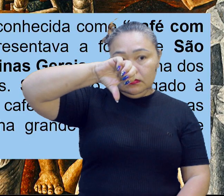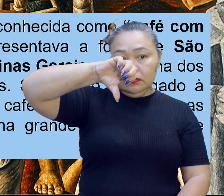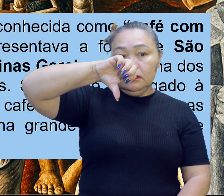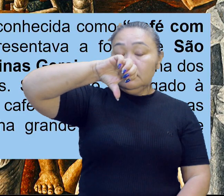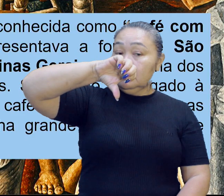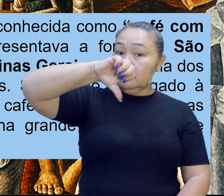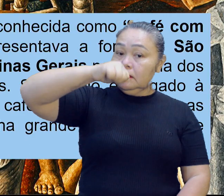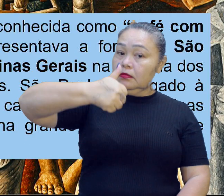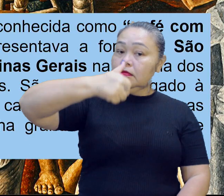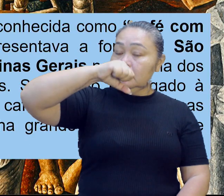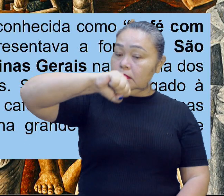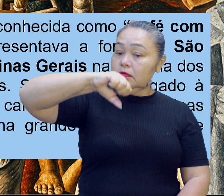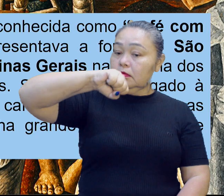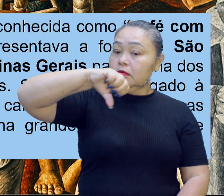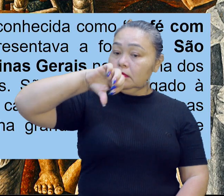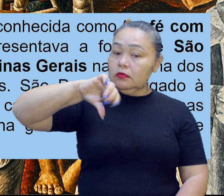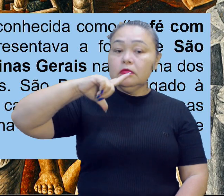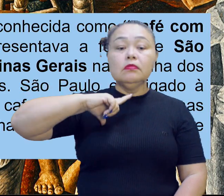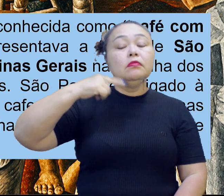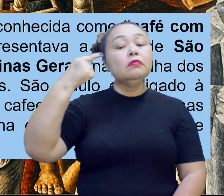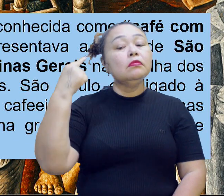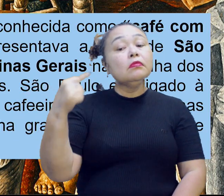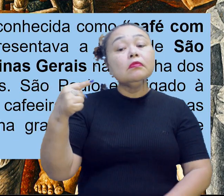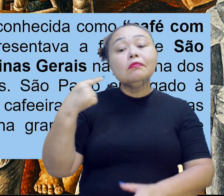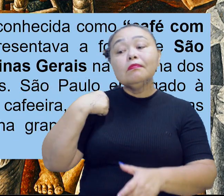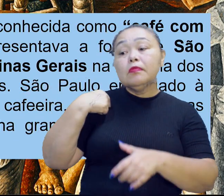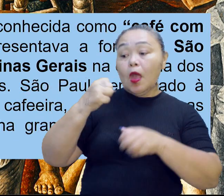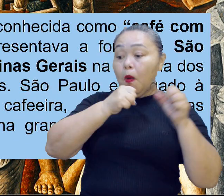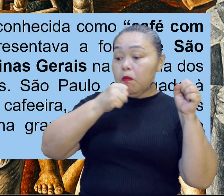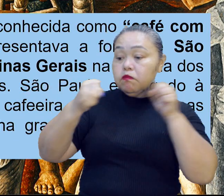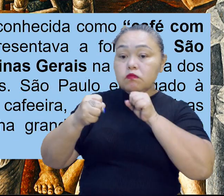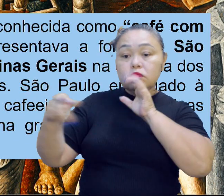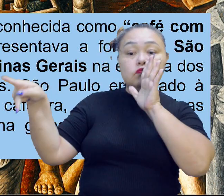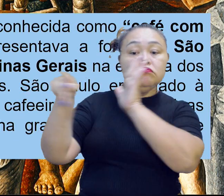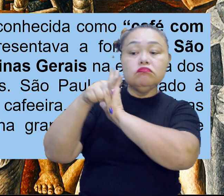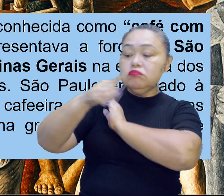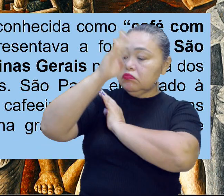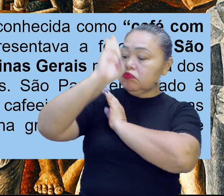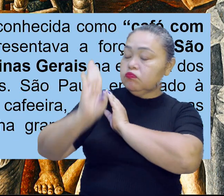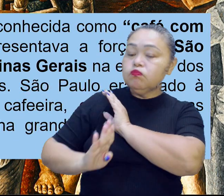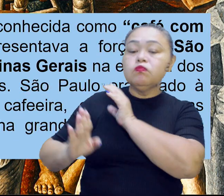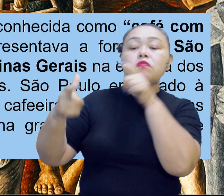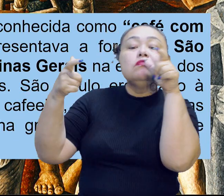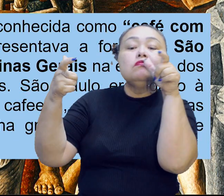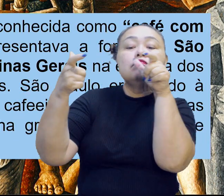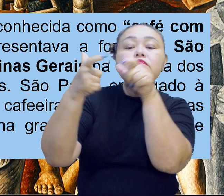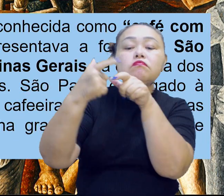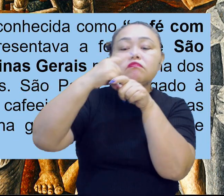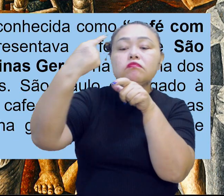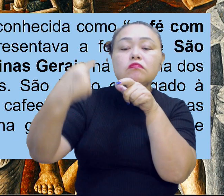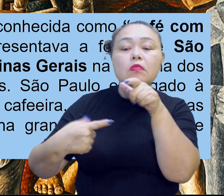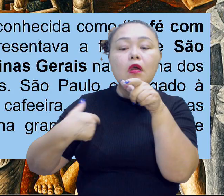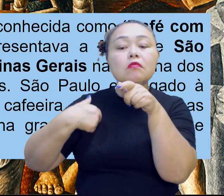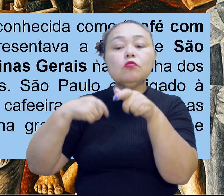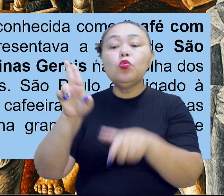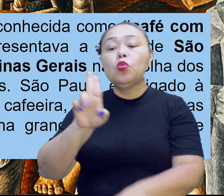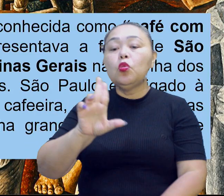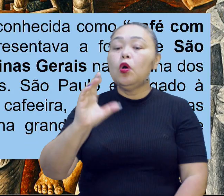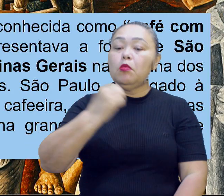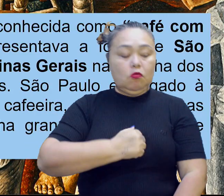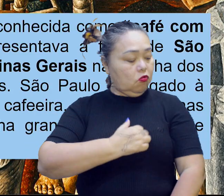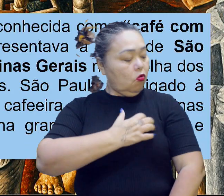o poder do Brasil vai ficar nas mãos de um pequeno grupo político. Esses políticos vão ser chamados de